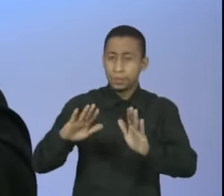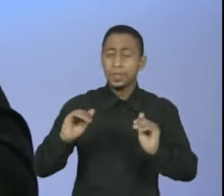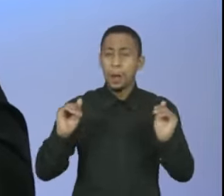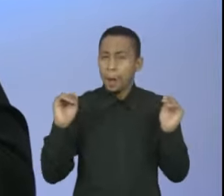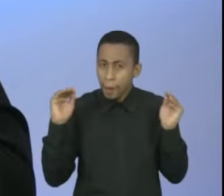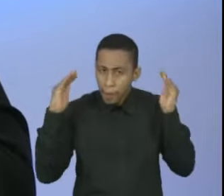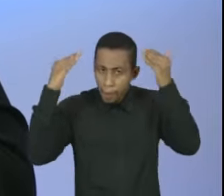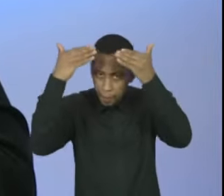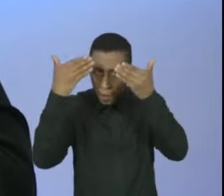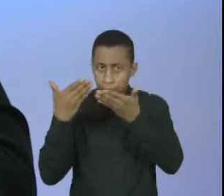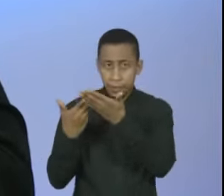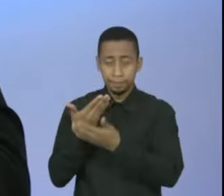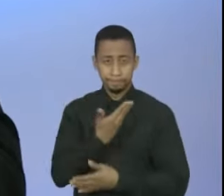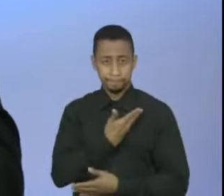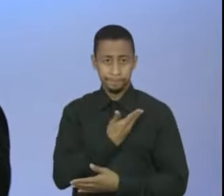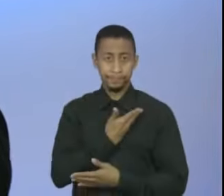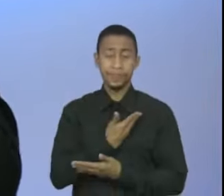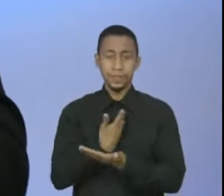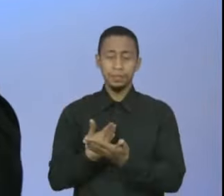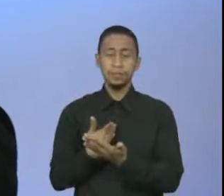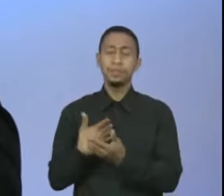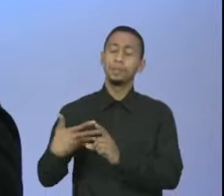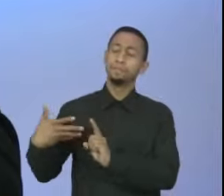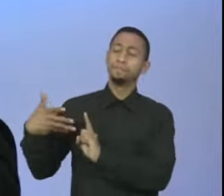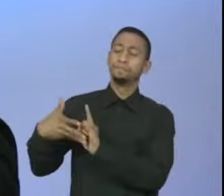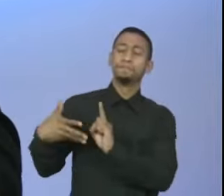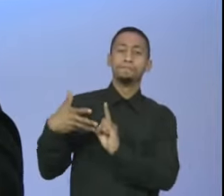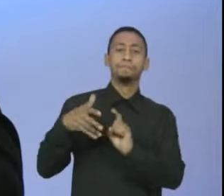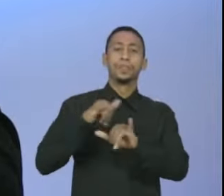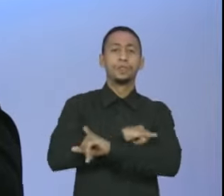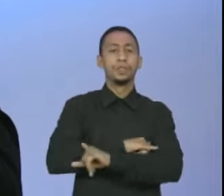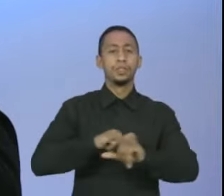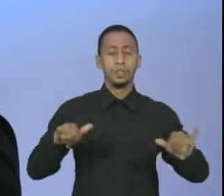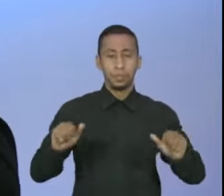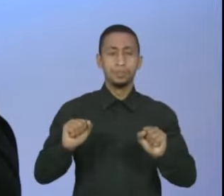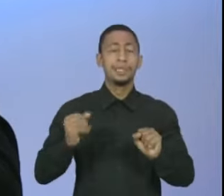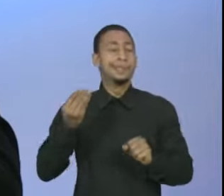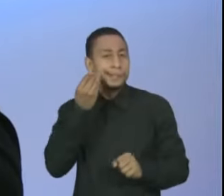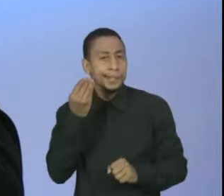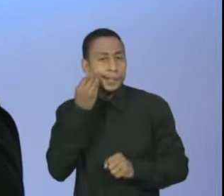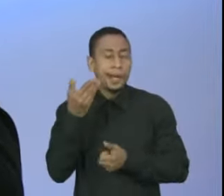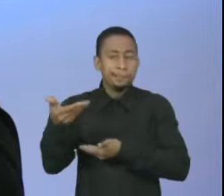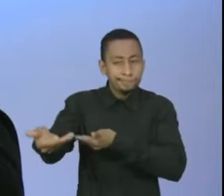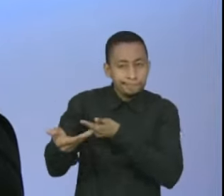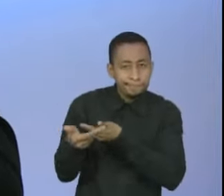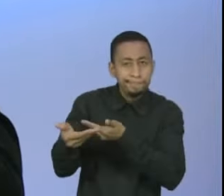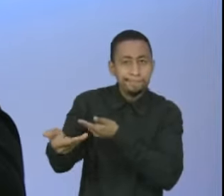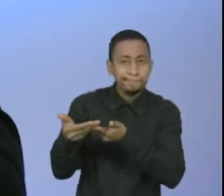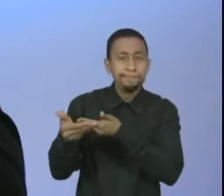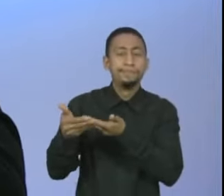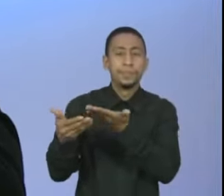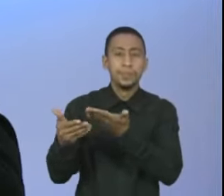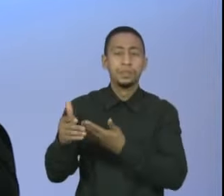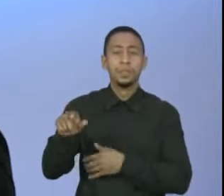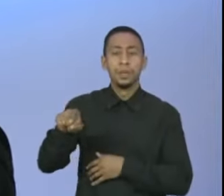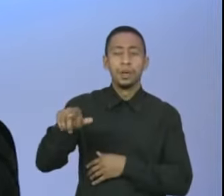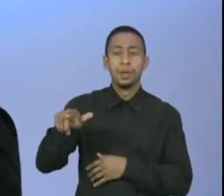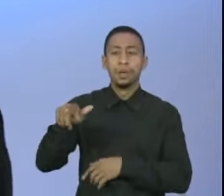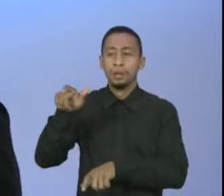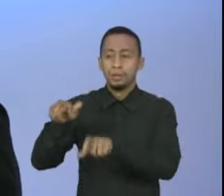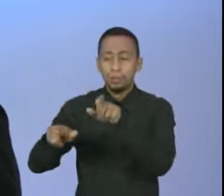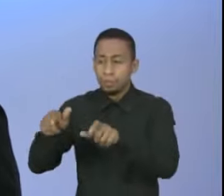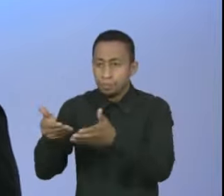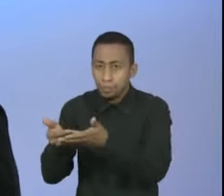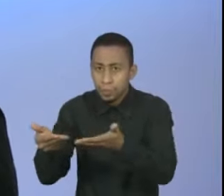retirada declarações tentando com acolhimento dos homossexuais e das relações homoafetivas no mundo todo